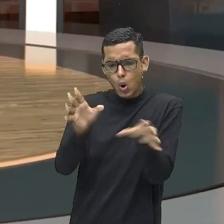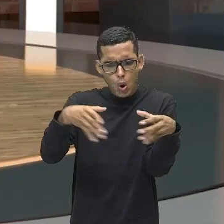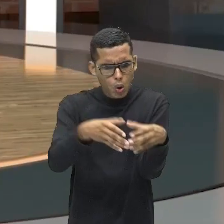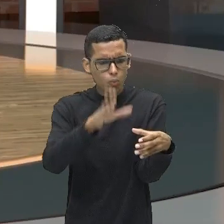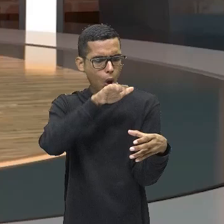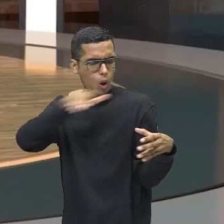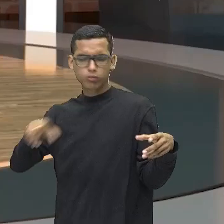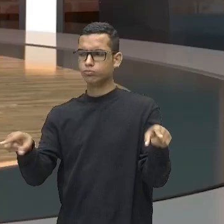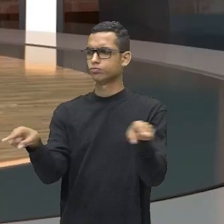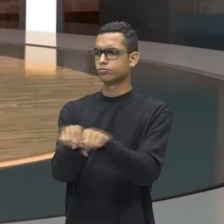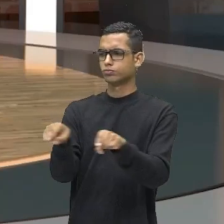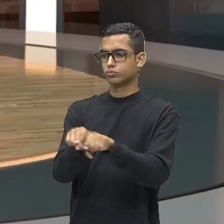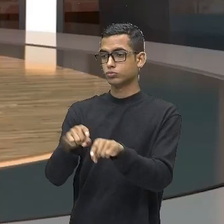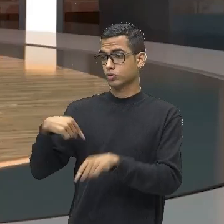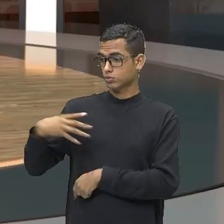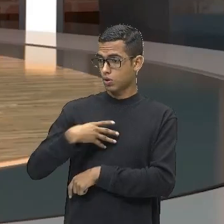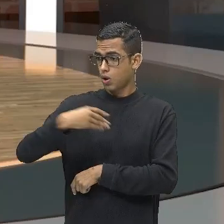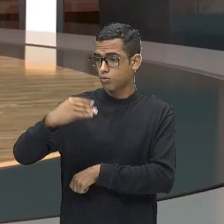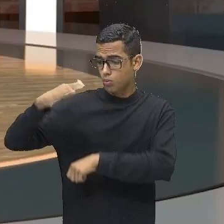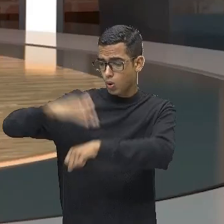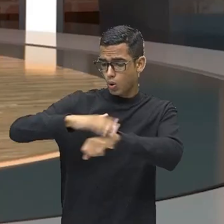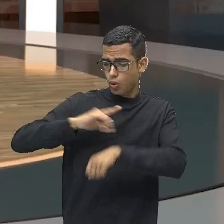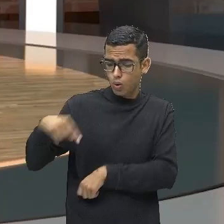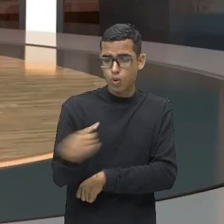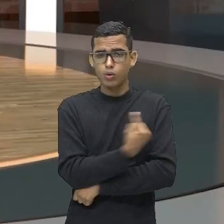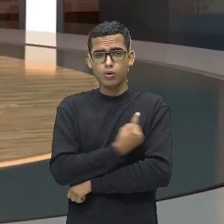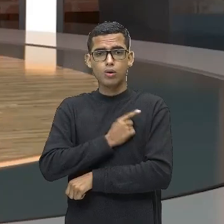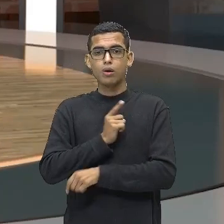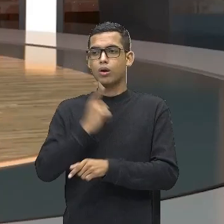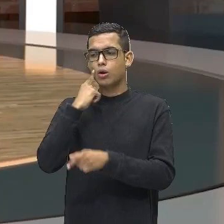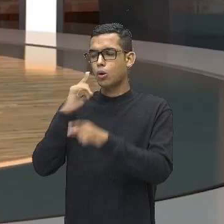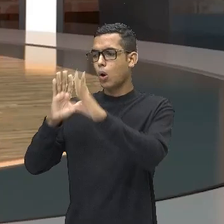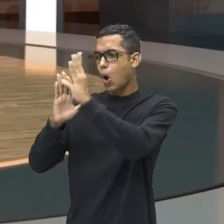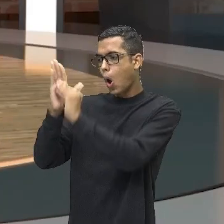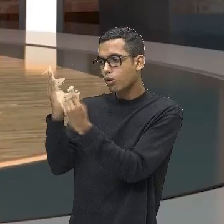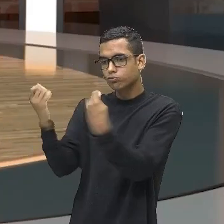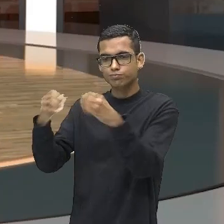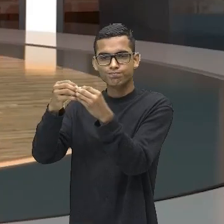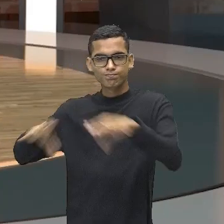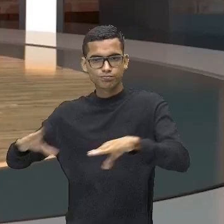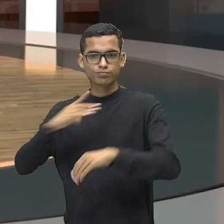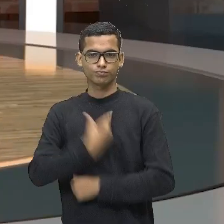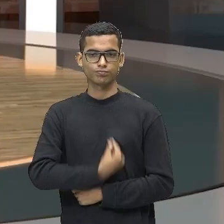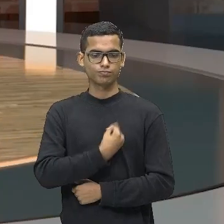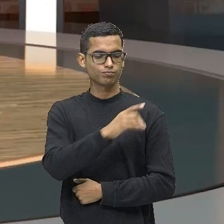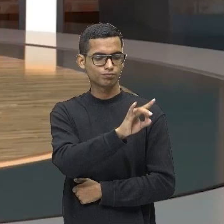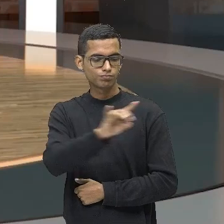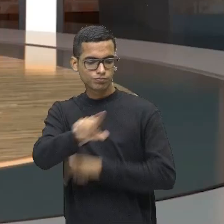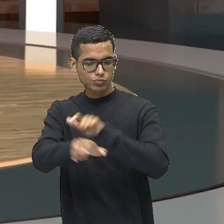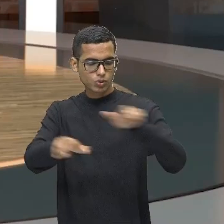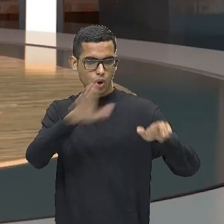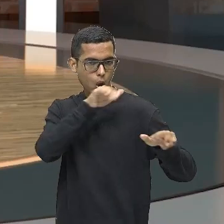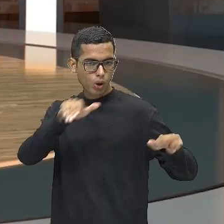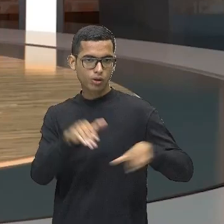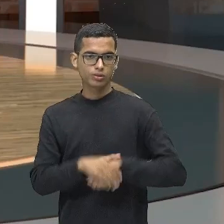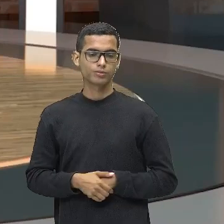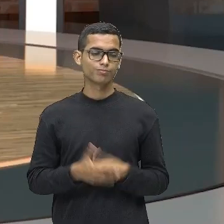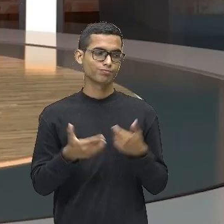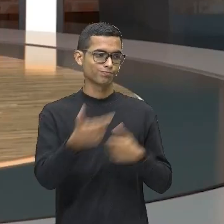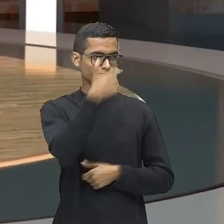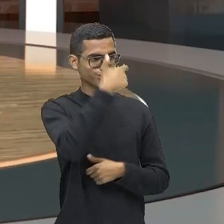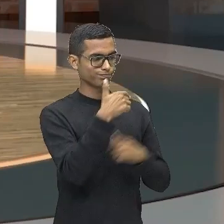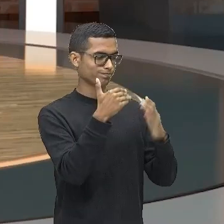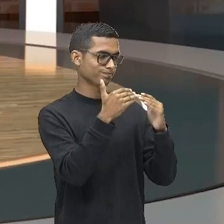crianças, os nossos filhos, de um conteúdo prejudicial. Olha, eu vou ter que